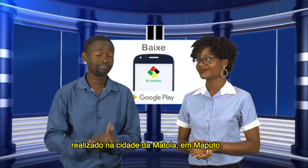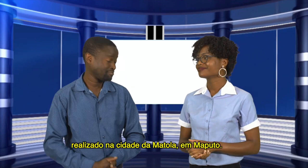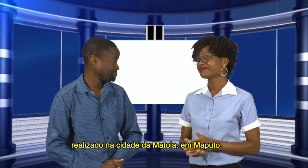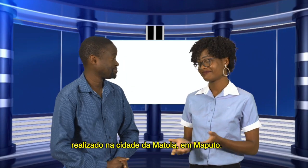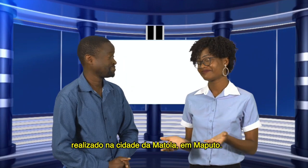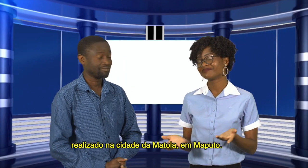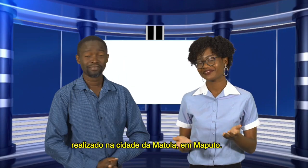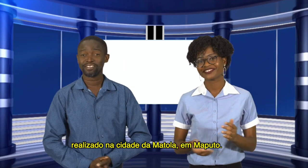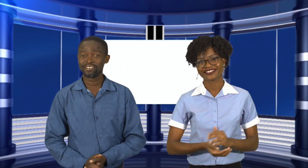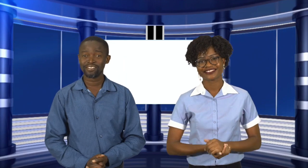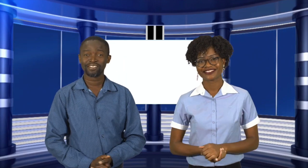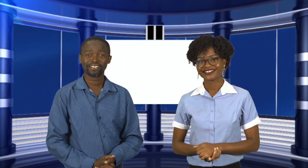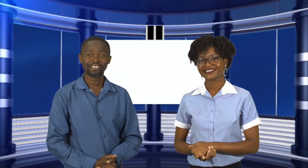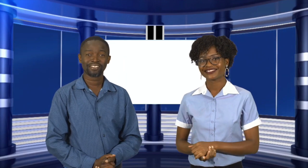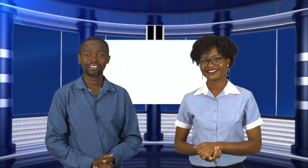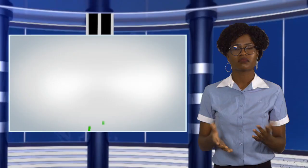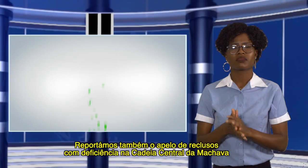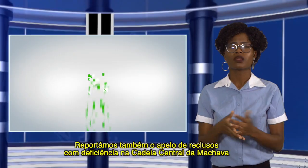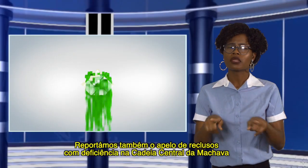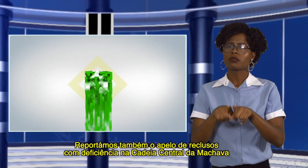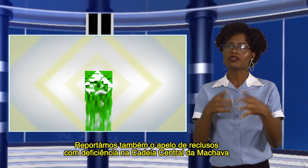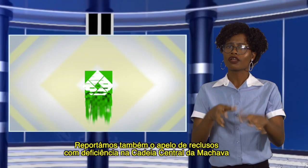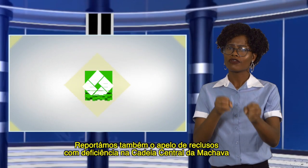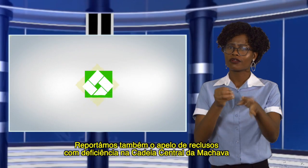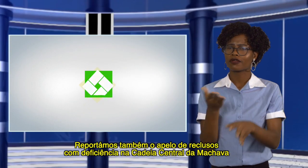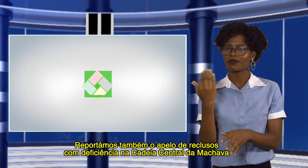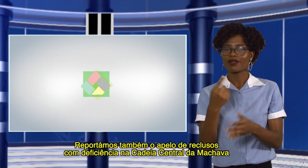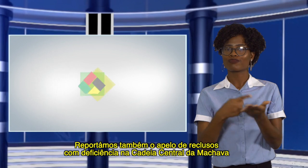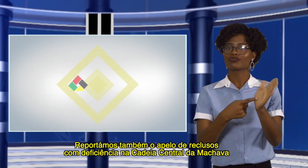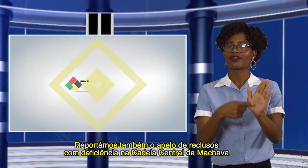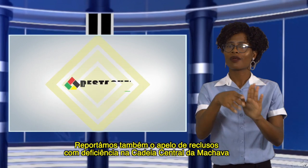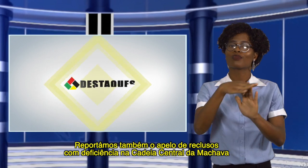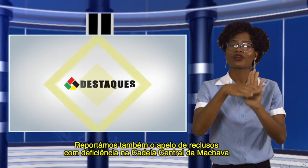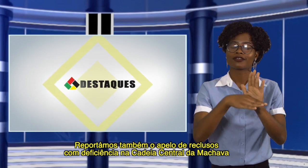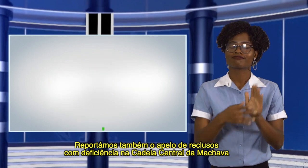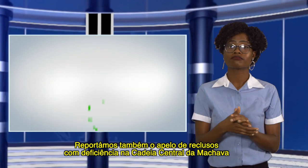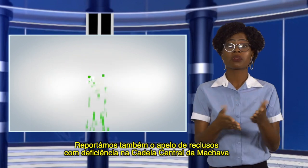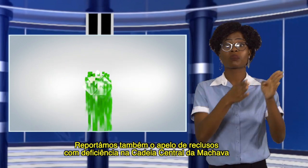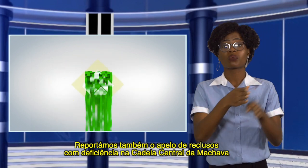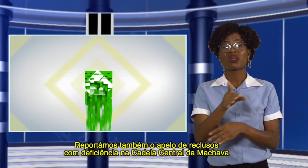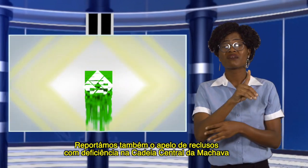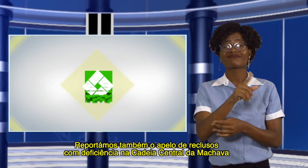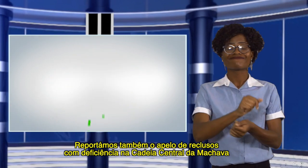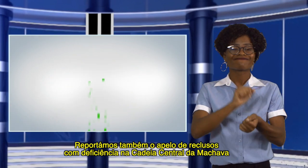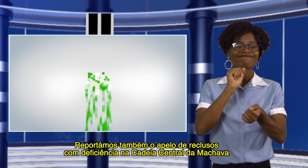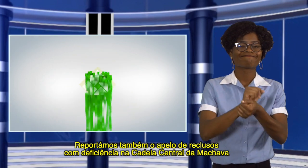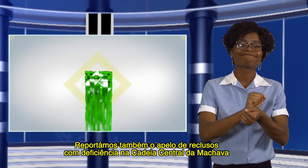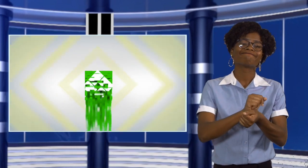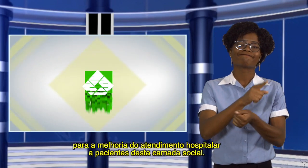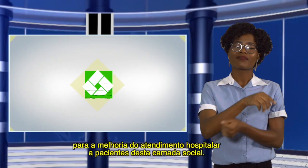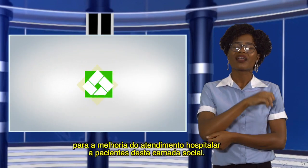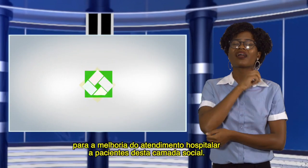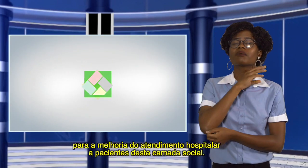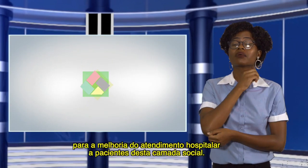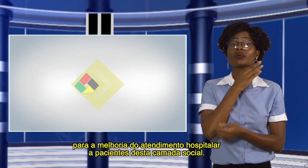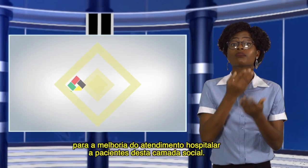de Amatola, em Maputo. Reportamos também o apelo de reclusos com deficiência na cadeia central da Machava